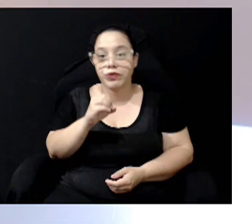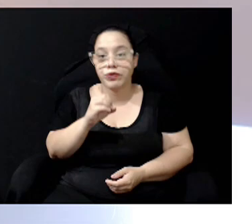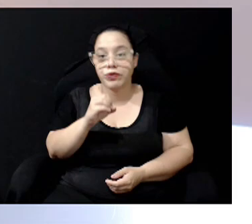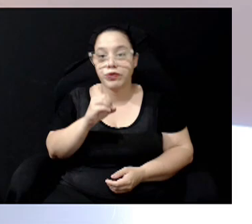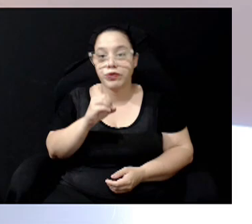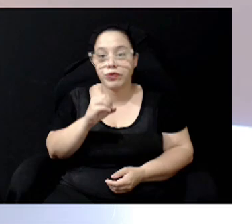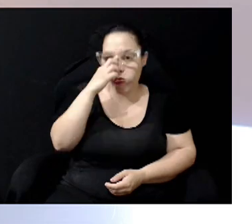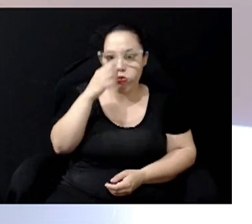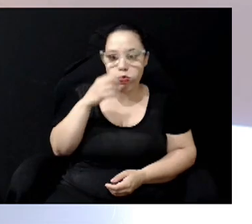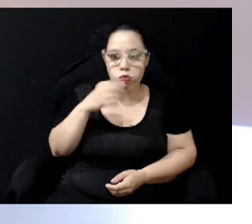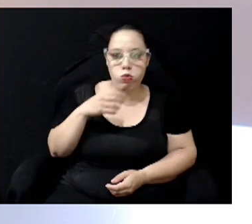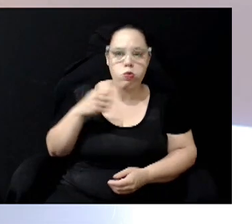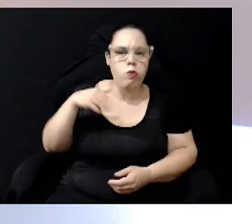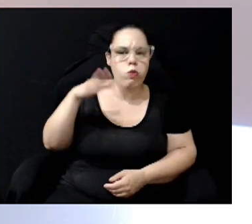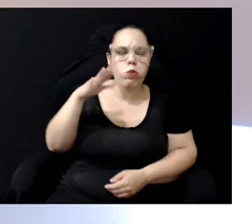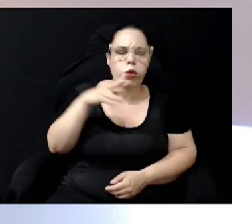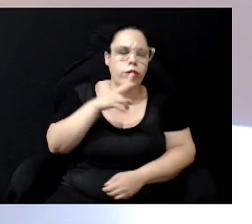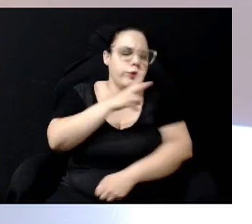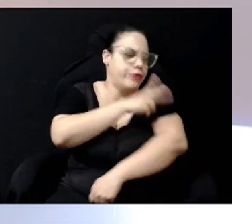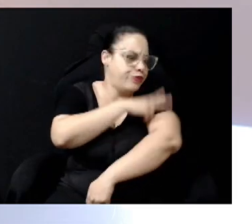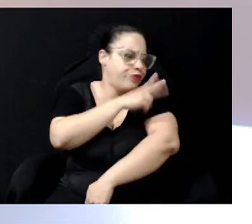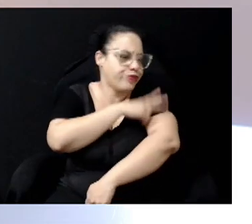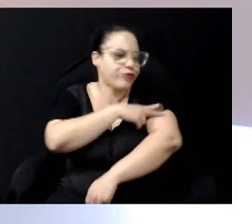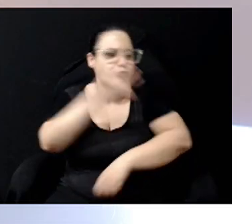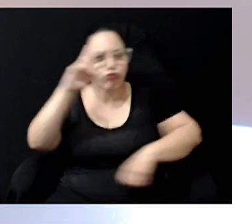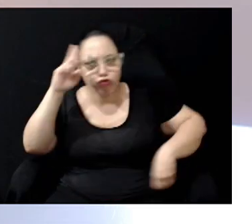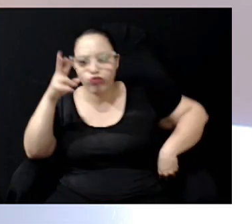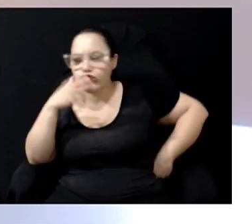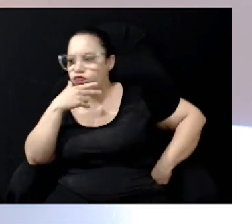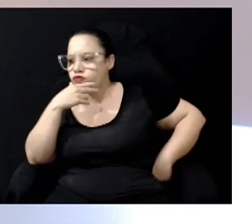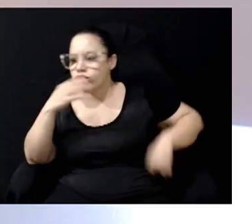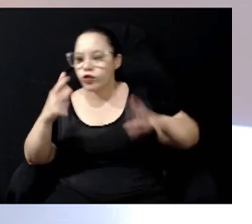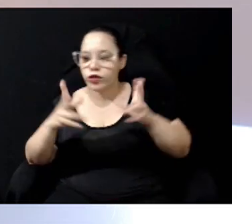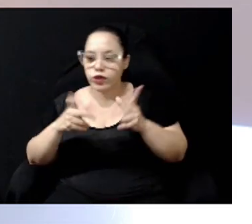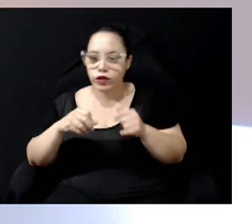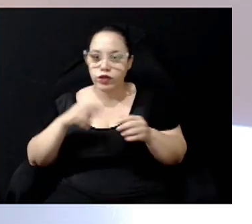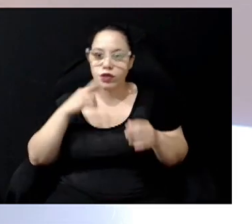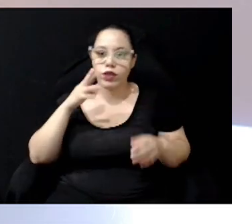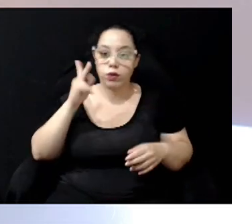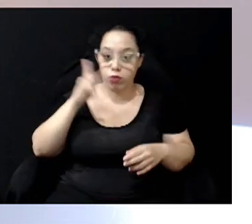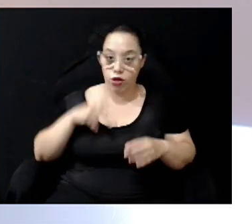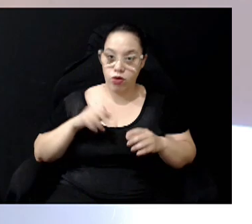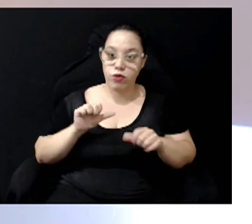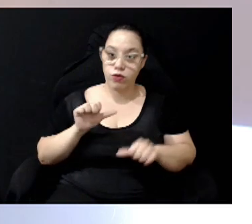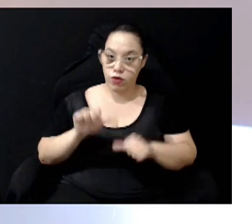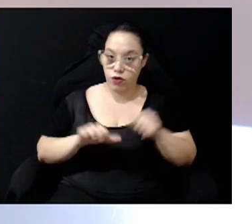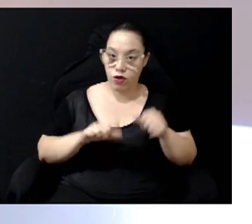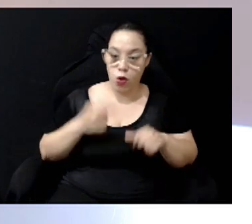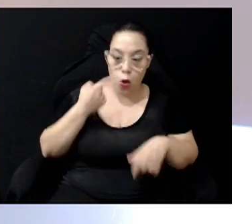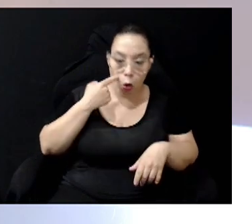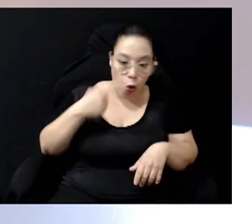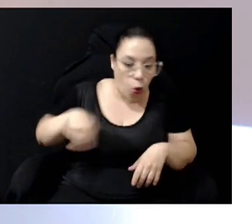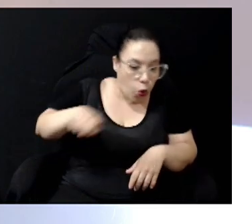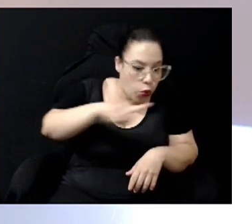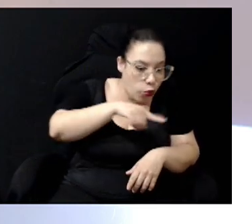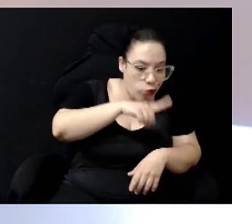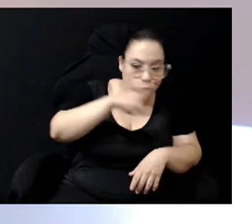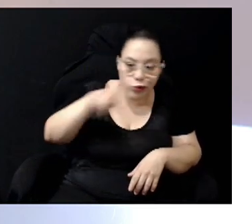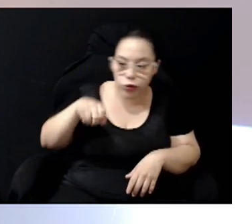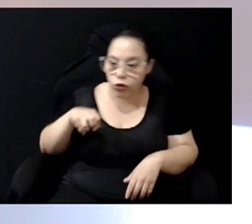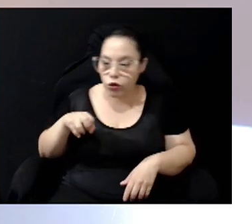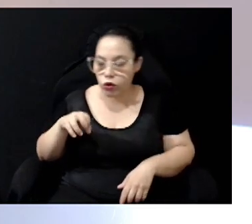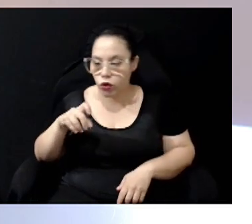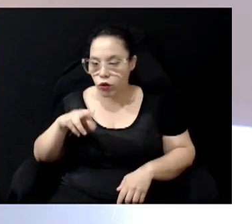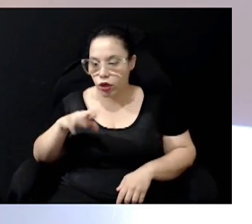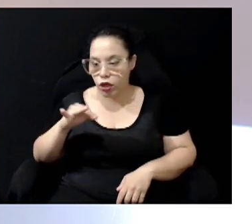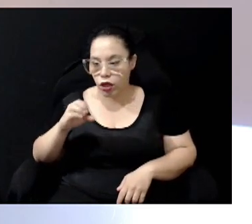muitos tutores que, a partir da constelação, mudaram a própria relação com o animal, olharam para o que a constelação do animal trouxe e